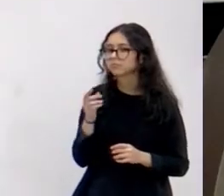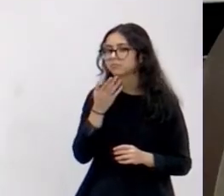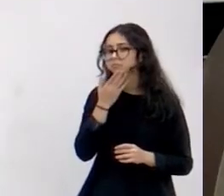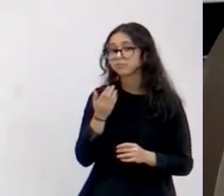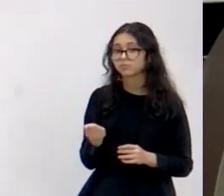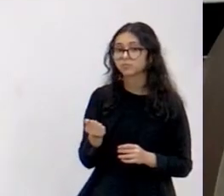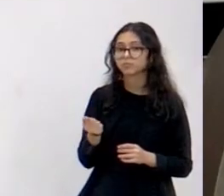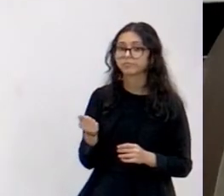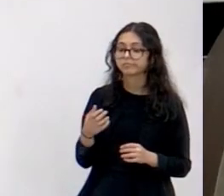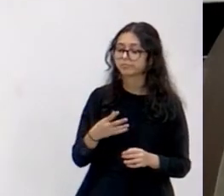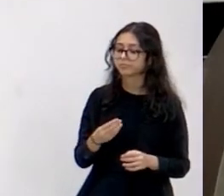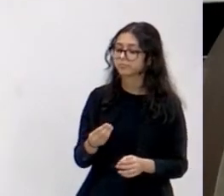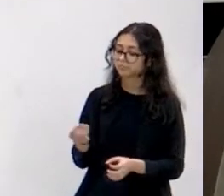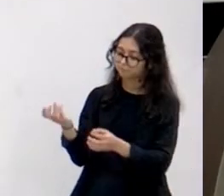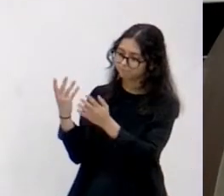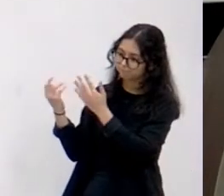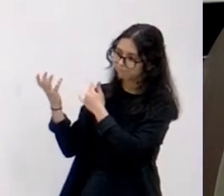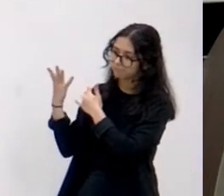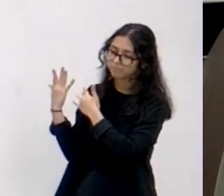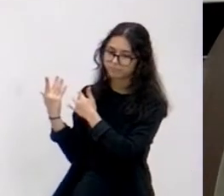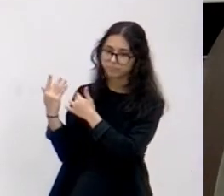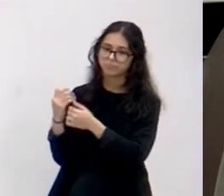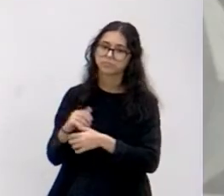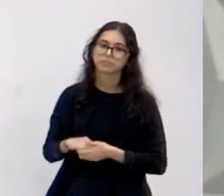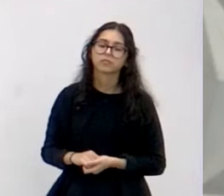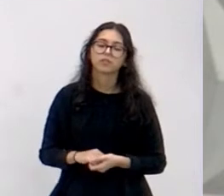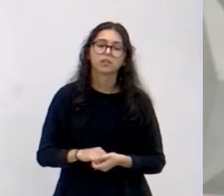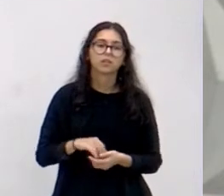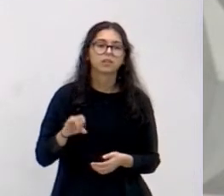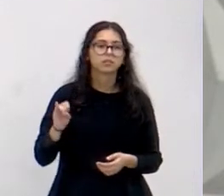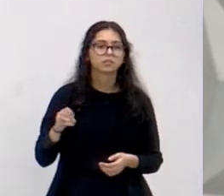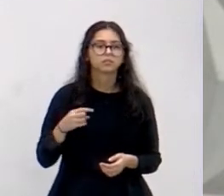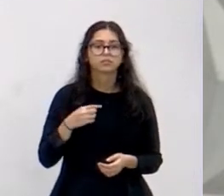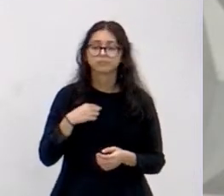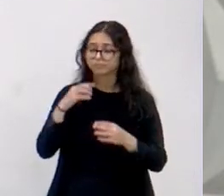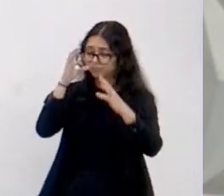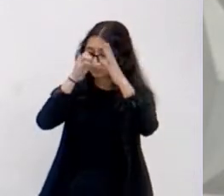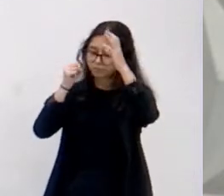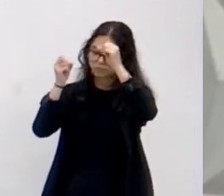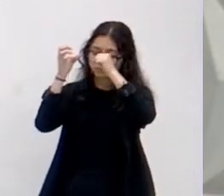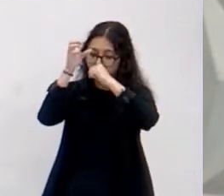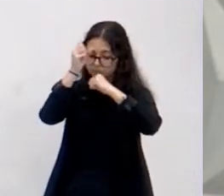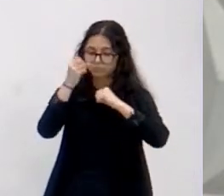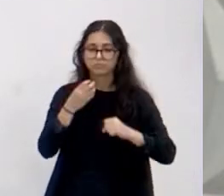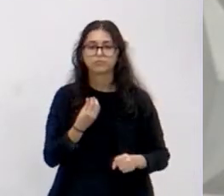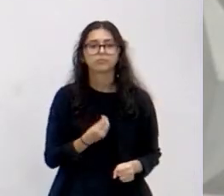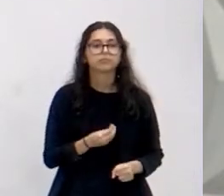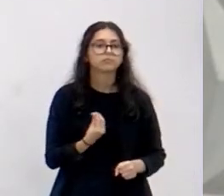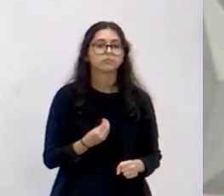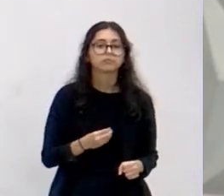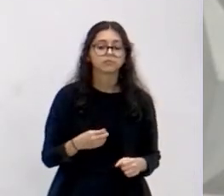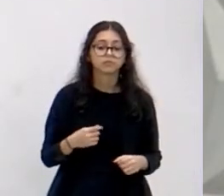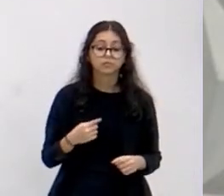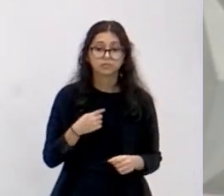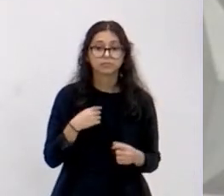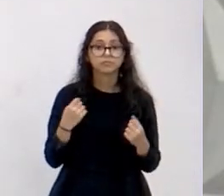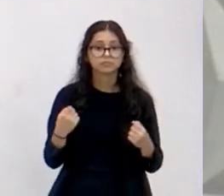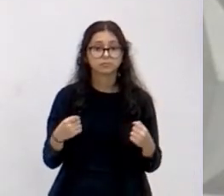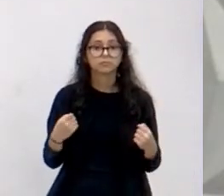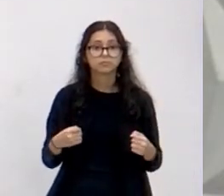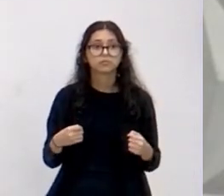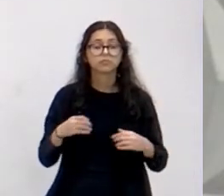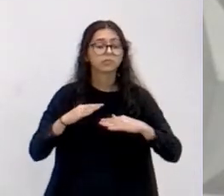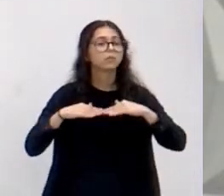se eu tenho aprendido alguma coisa ao longo da vida é de que eu preciso ser melhor em relação a mim mesmo